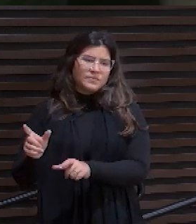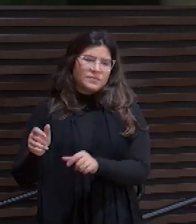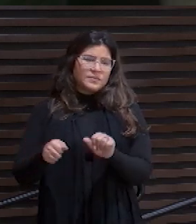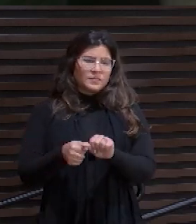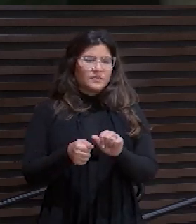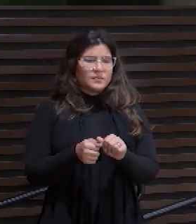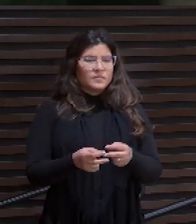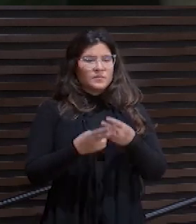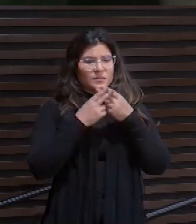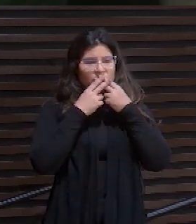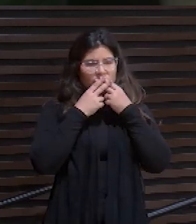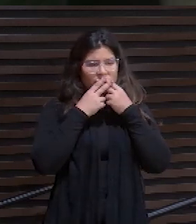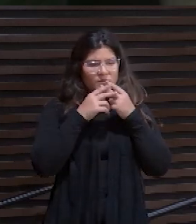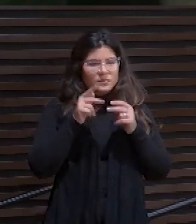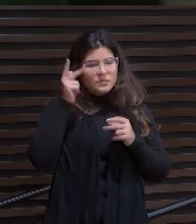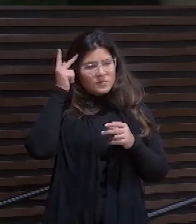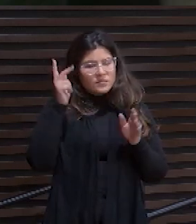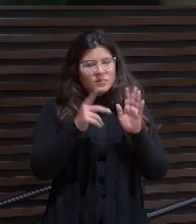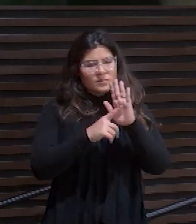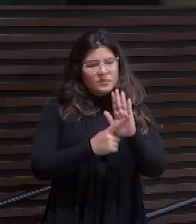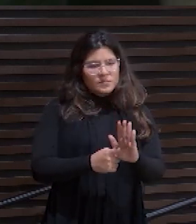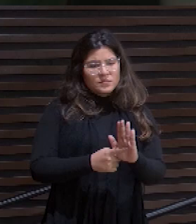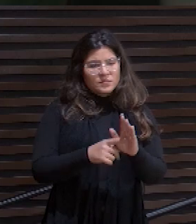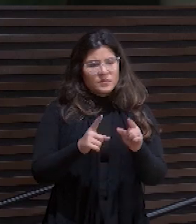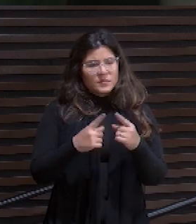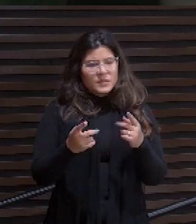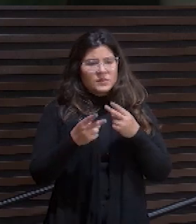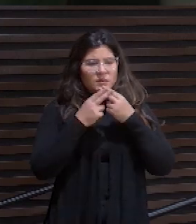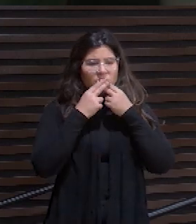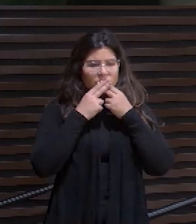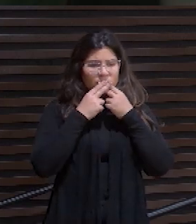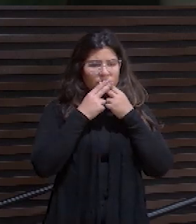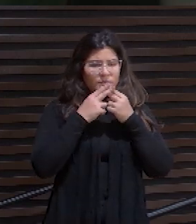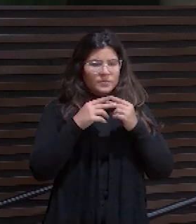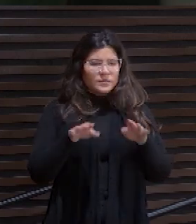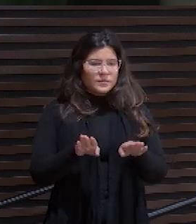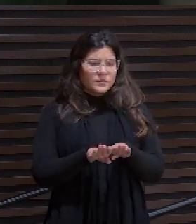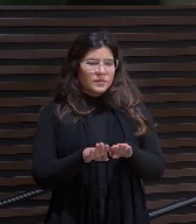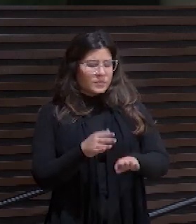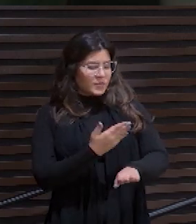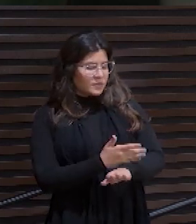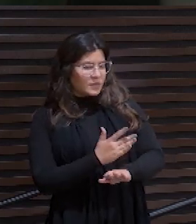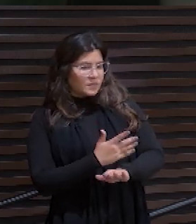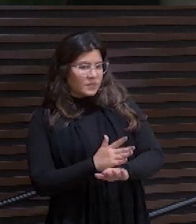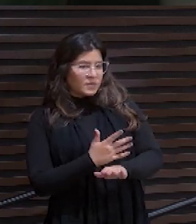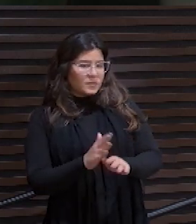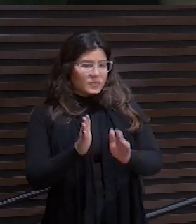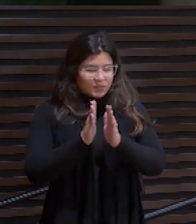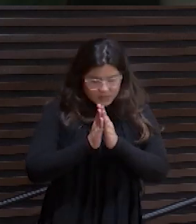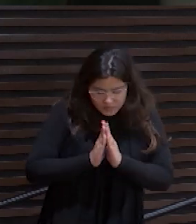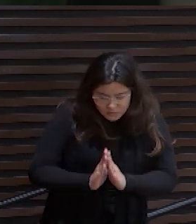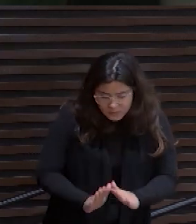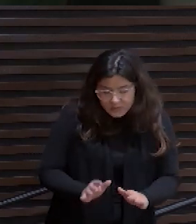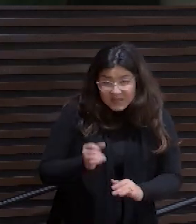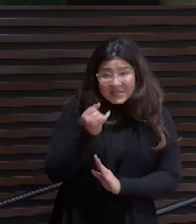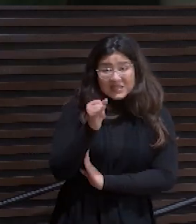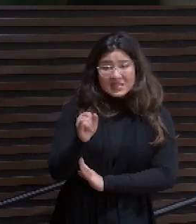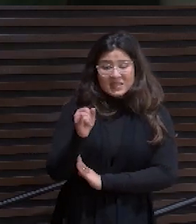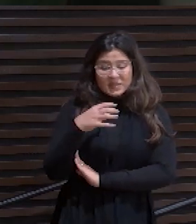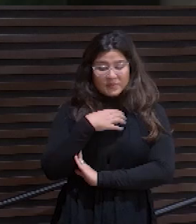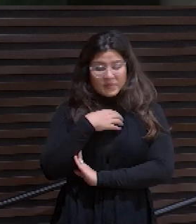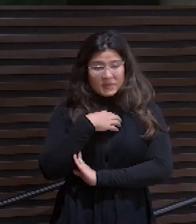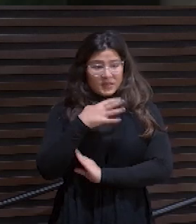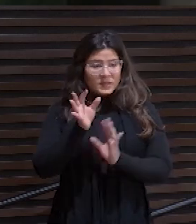a esse tipo de assunto. Mas o jejum é uma prática devocional que, se ela for feita da forma correta, de acordo com a palavra de